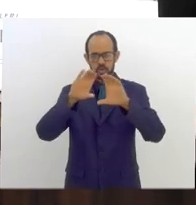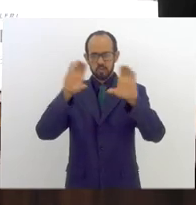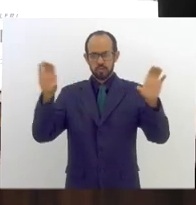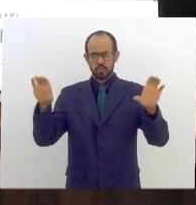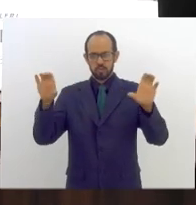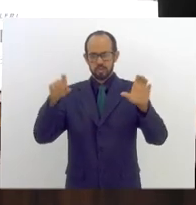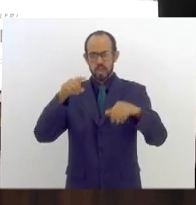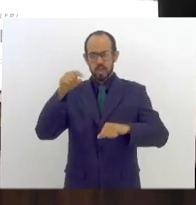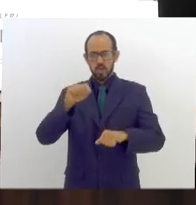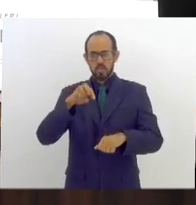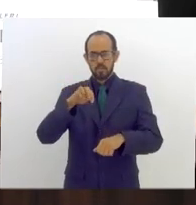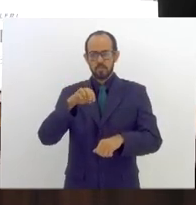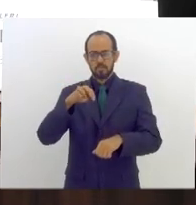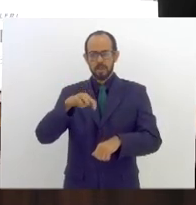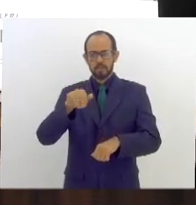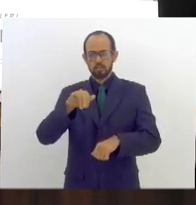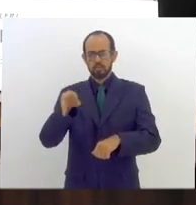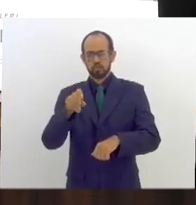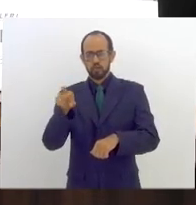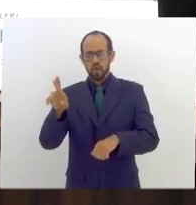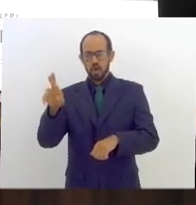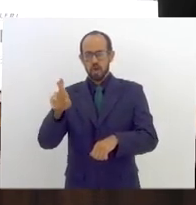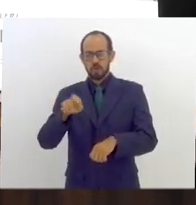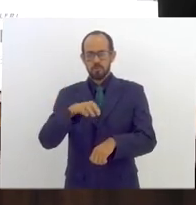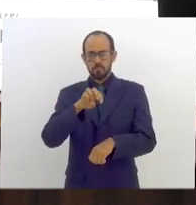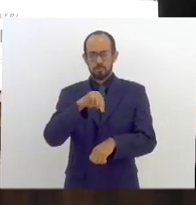Márcio Bruno Bonotto.